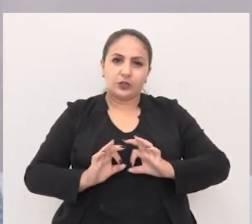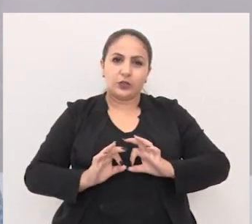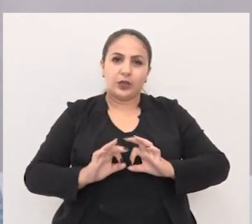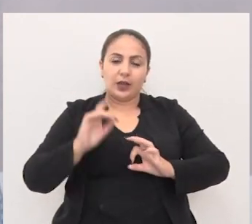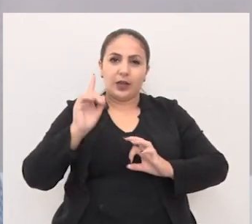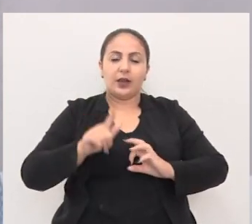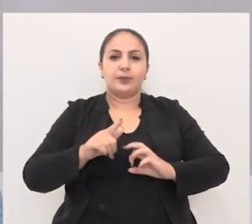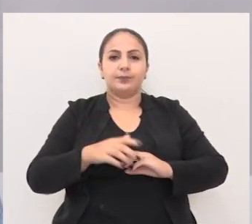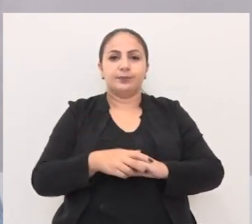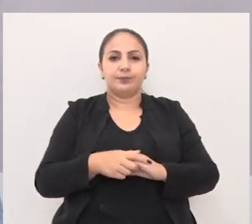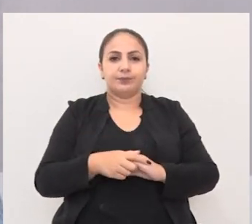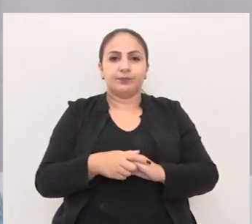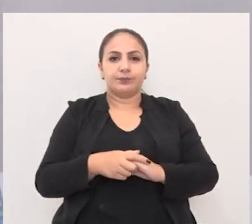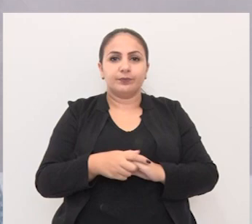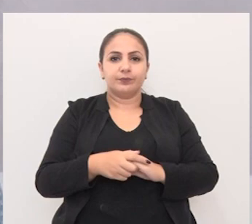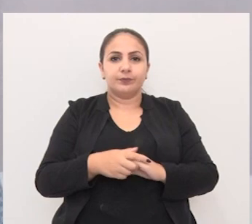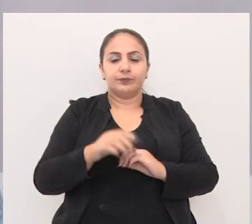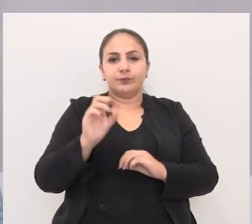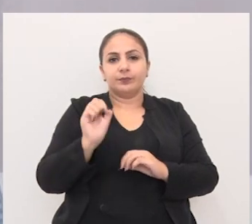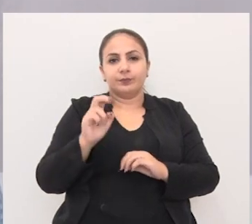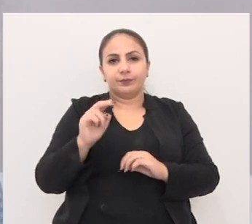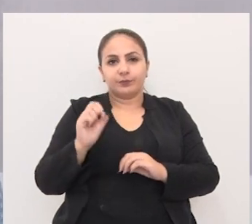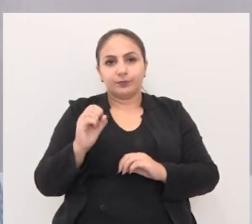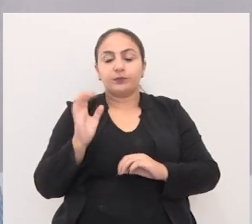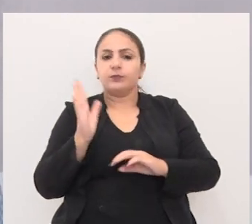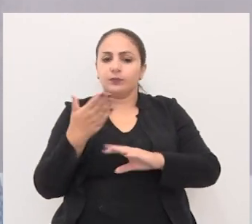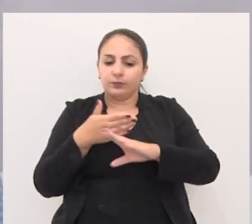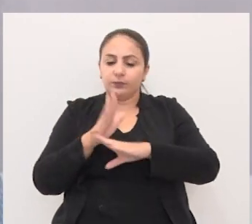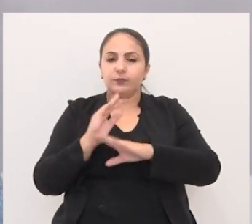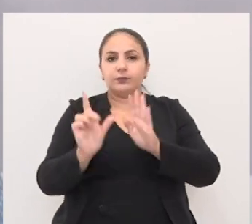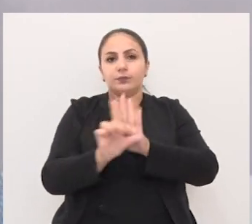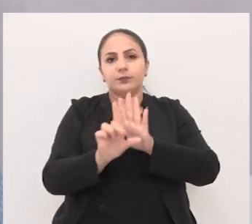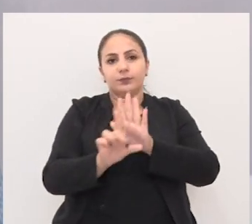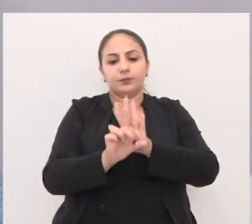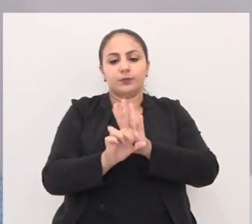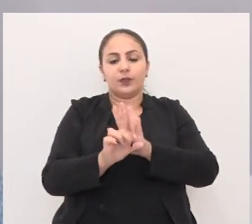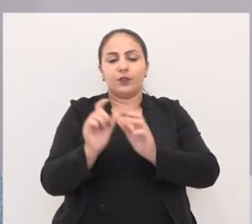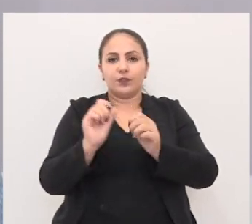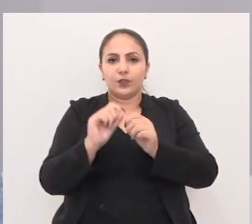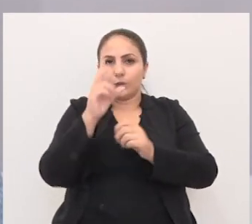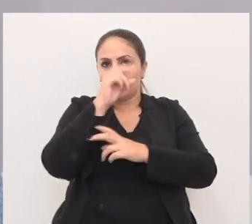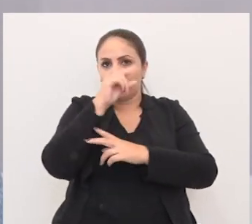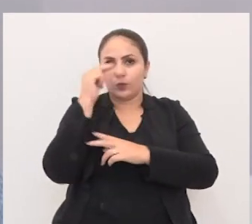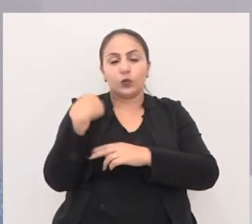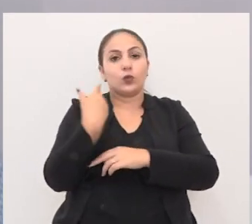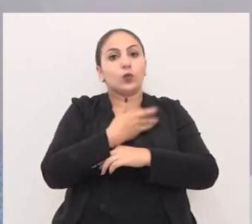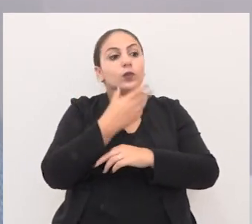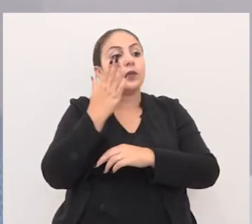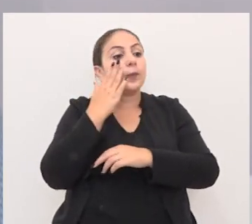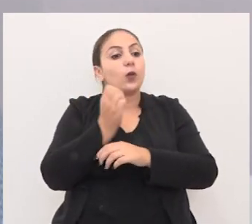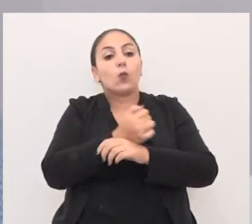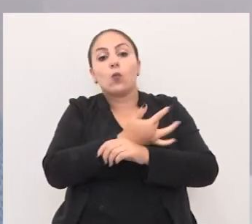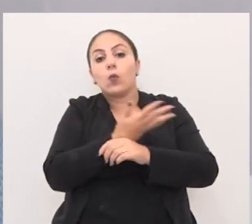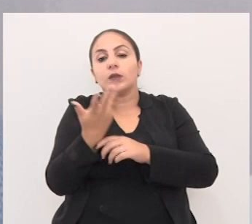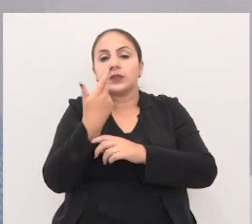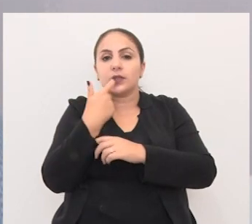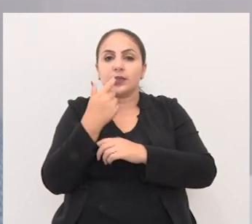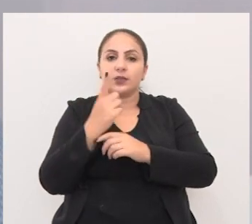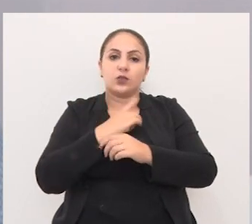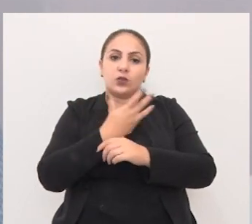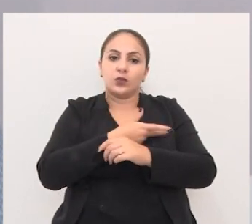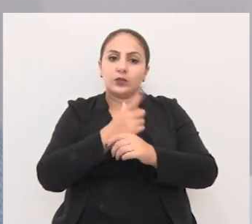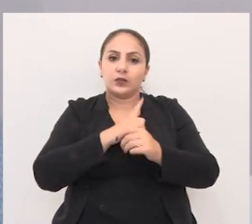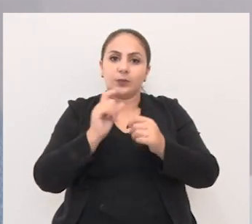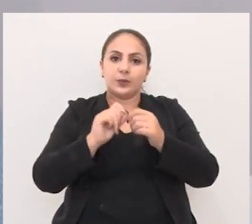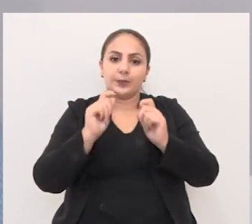é o censo, que nós vamos, já está aprovado, já é lei, é um censo que vai ser feito no município para a gente quantificar quantas crianças nós temos